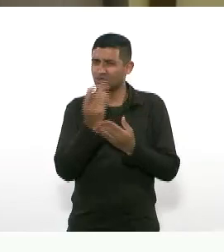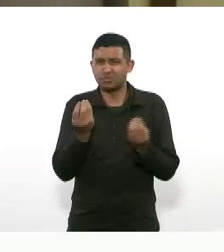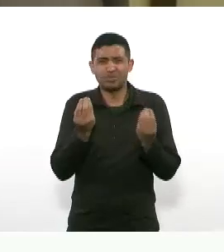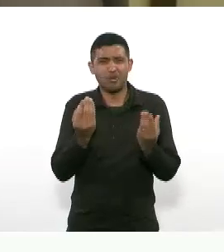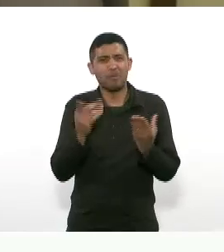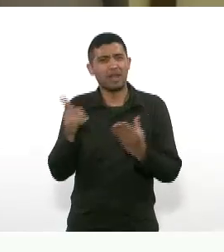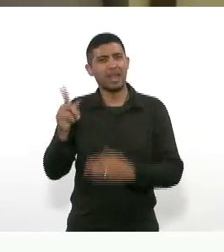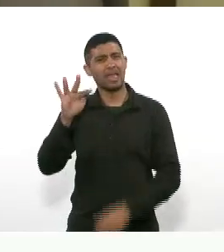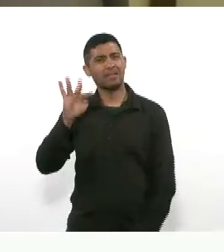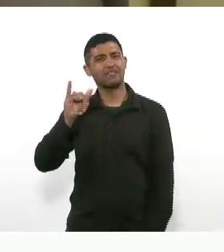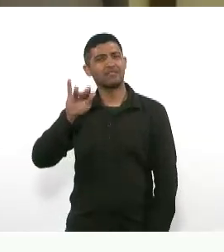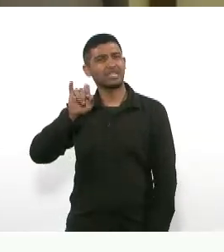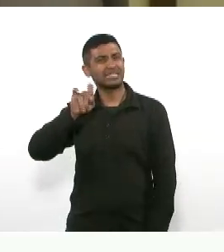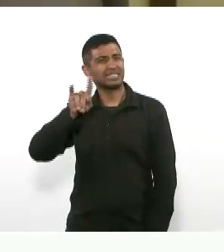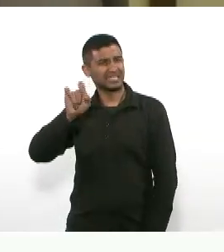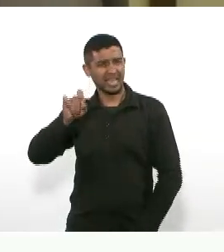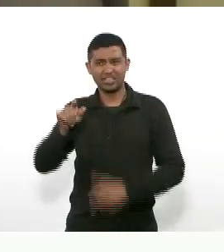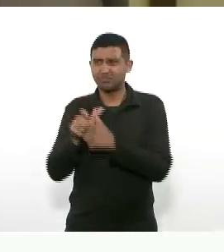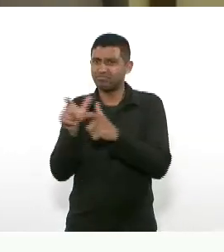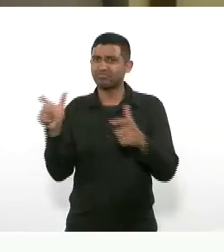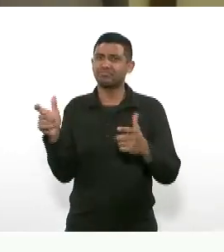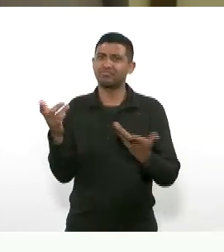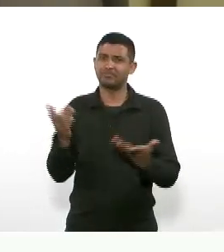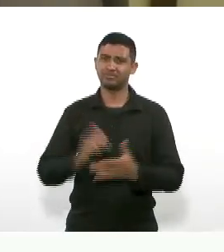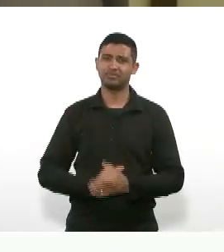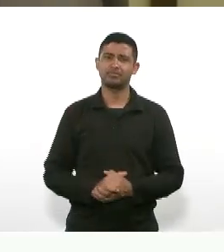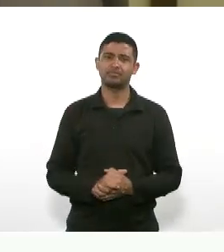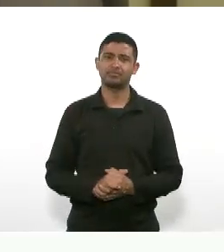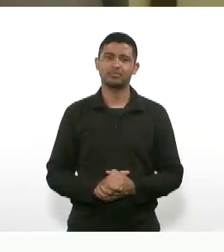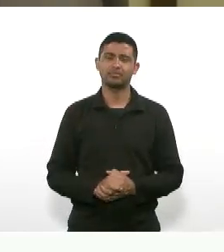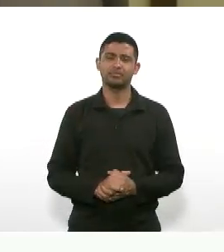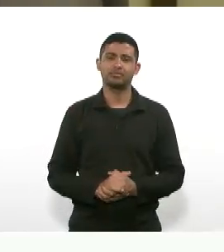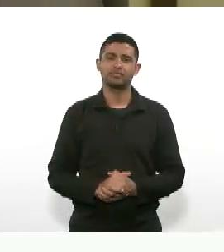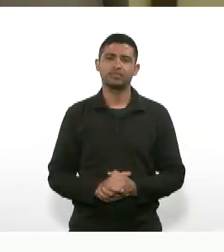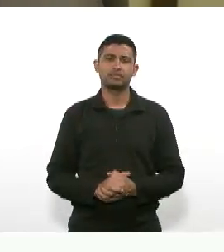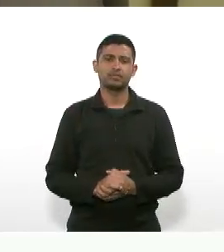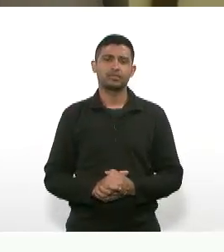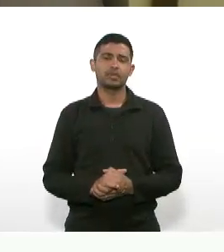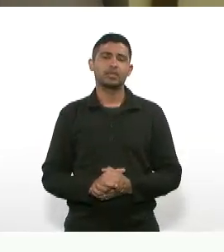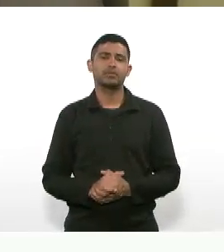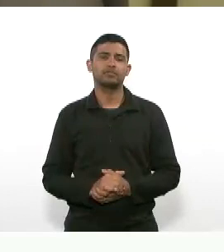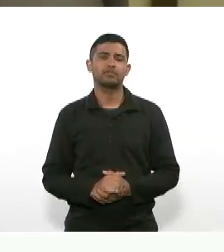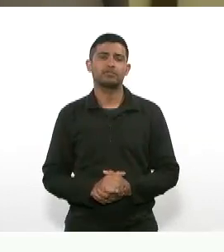amplo e ele tem um objeto muito mais distinto, muito mais